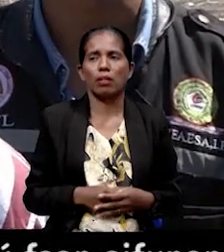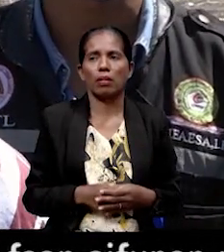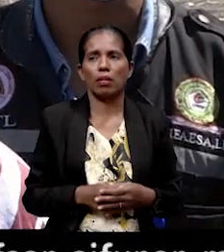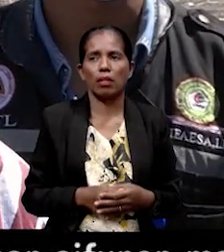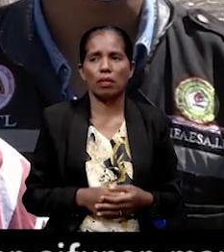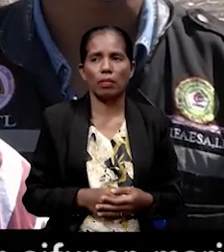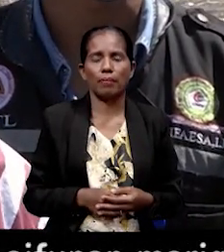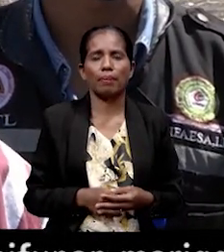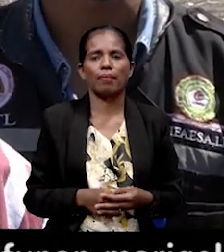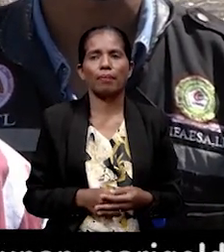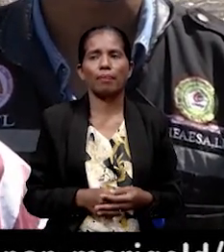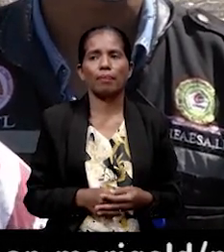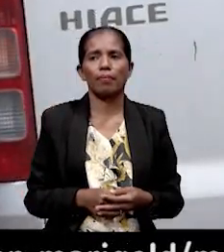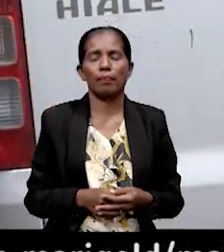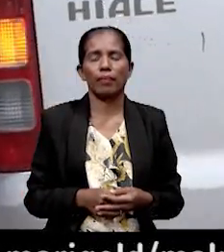ho ni a